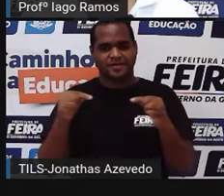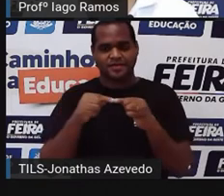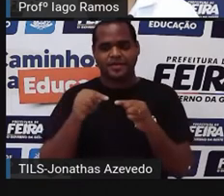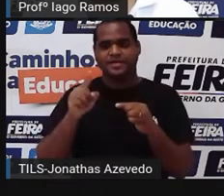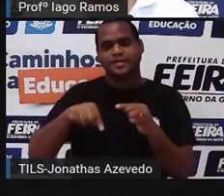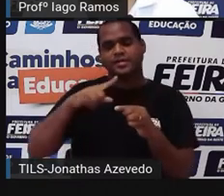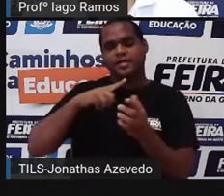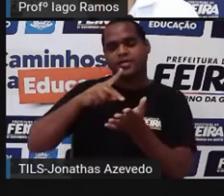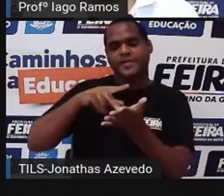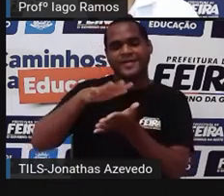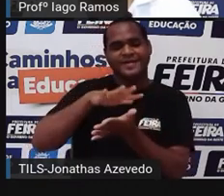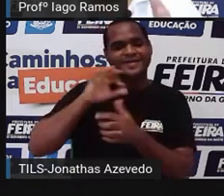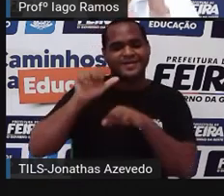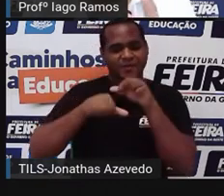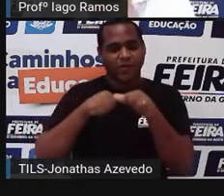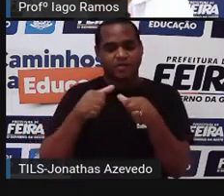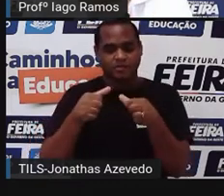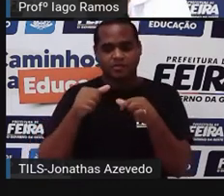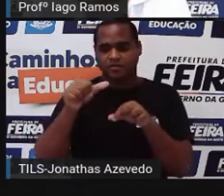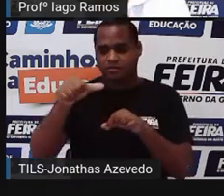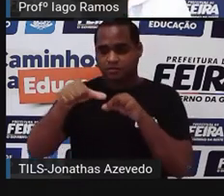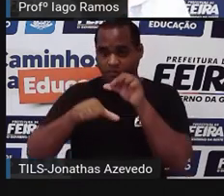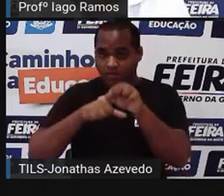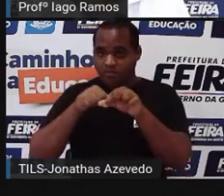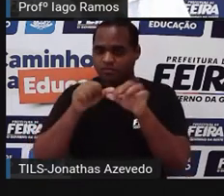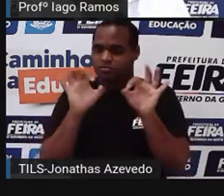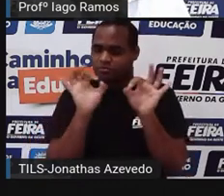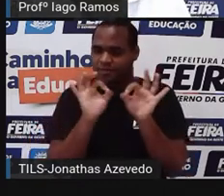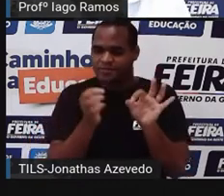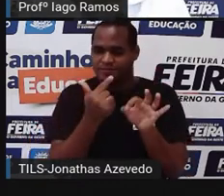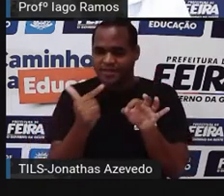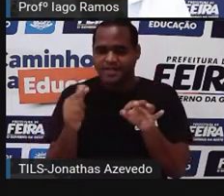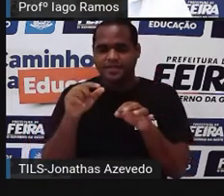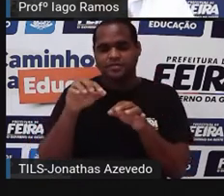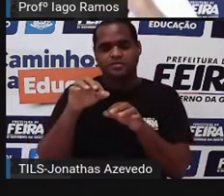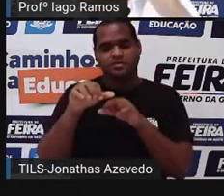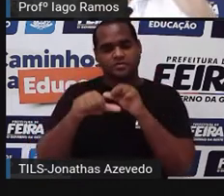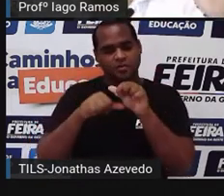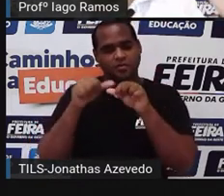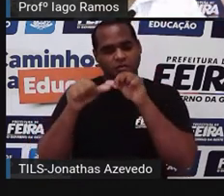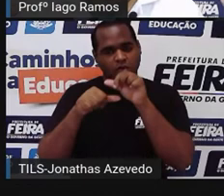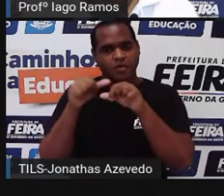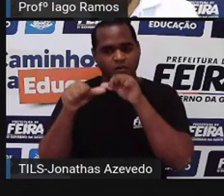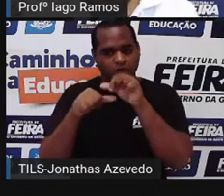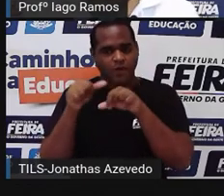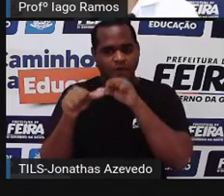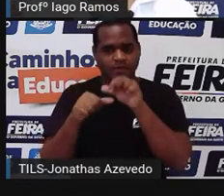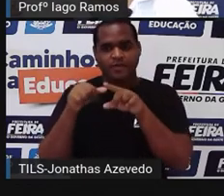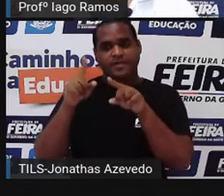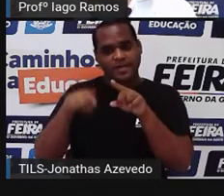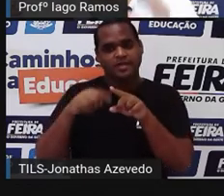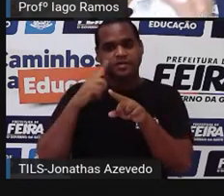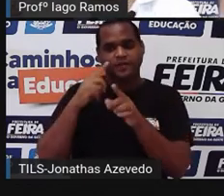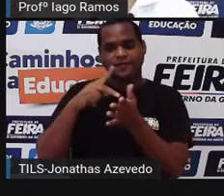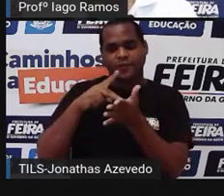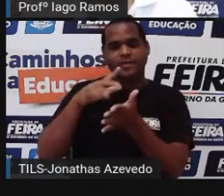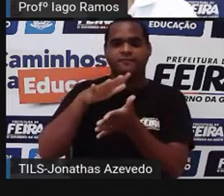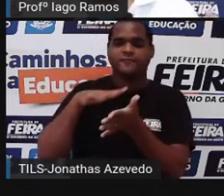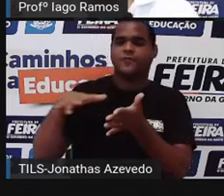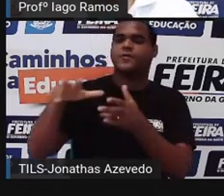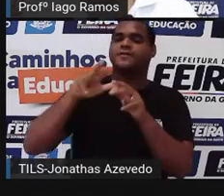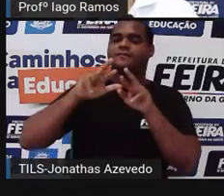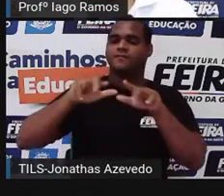transformações geométricas que não mudam as medidas da figura das